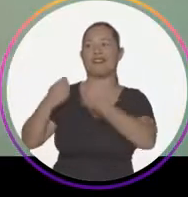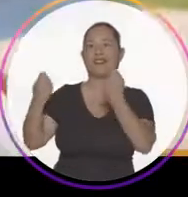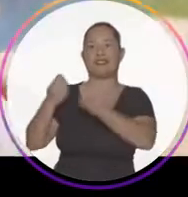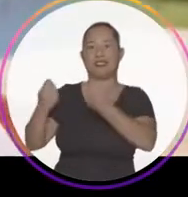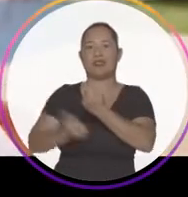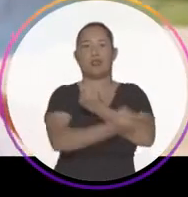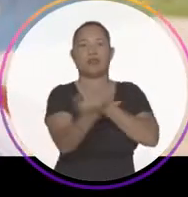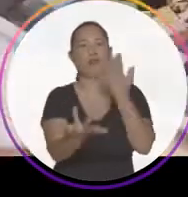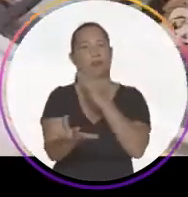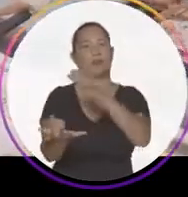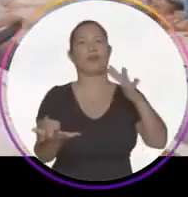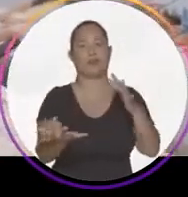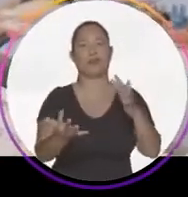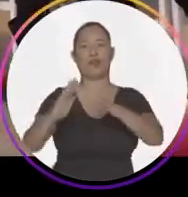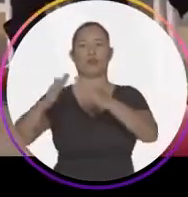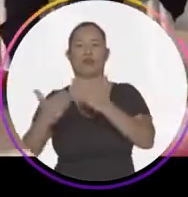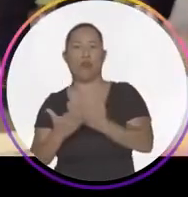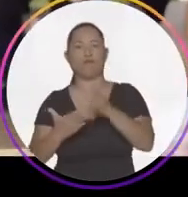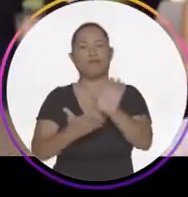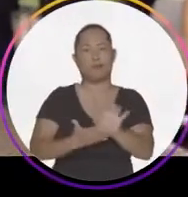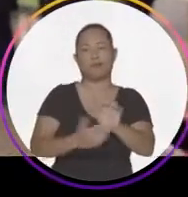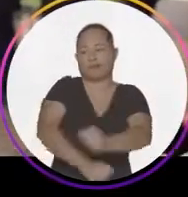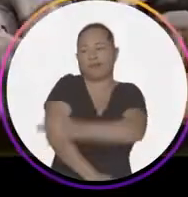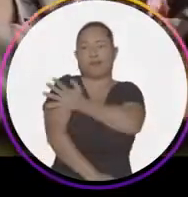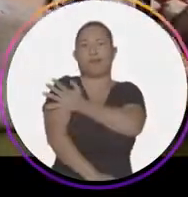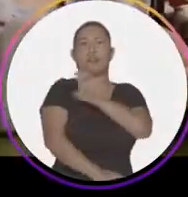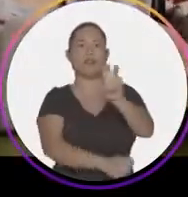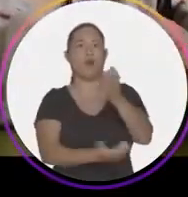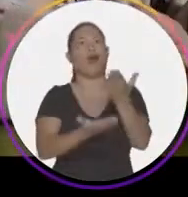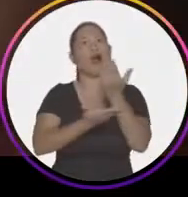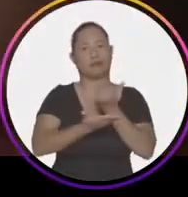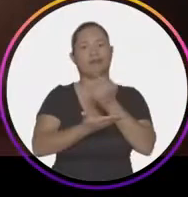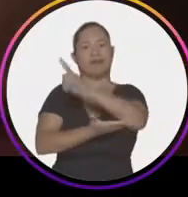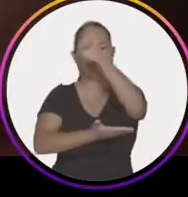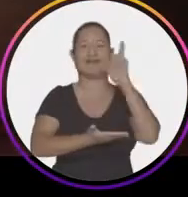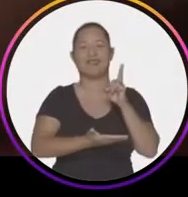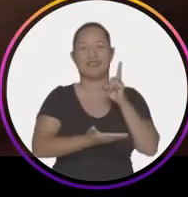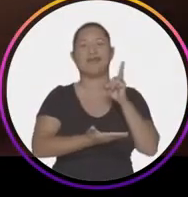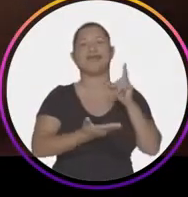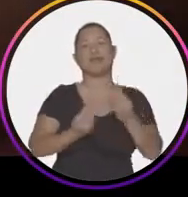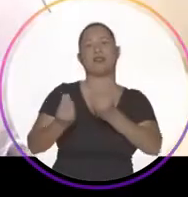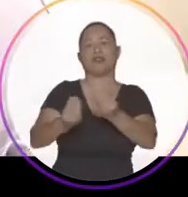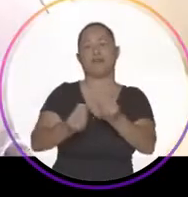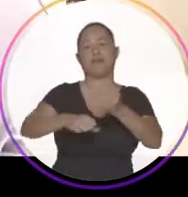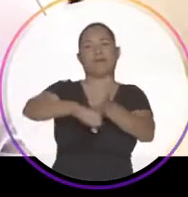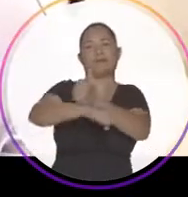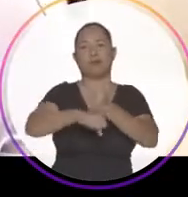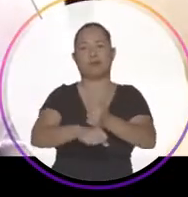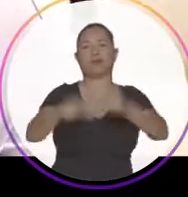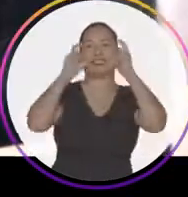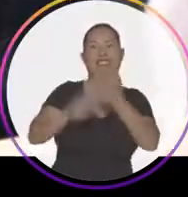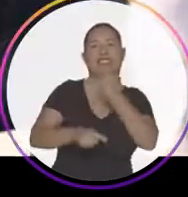em Caruaru milhares de crianças em creche na educação infantil com cinco refeições por dia quando a gente tava